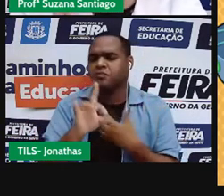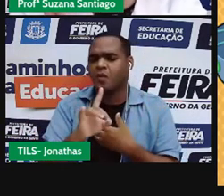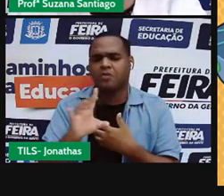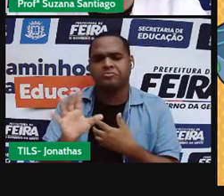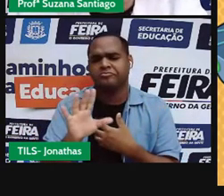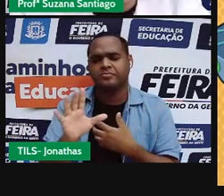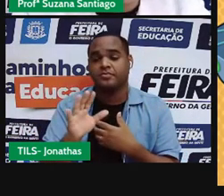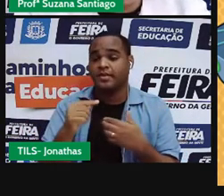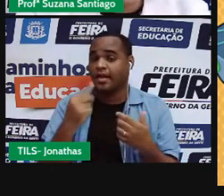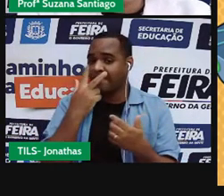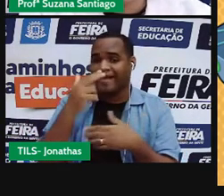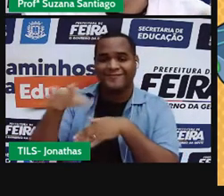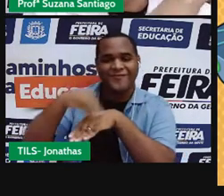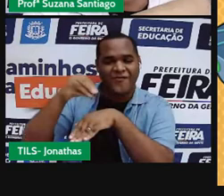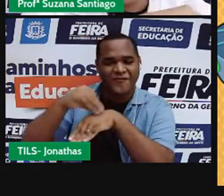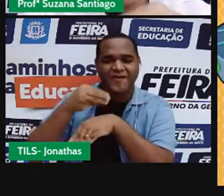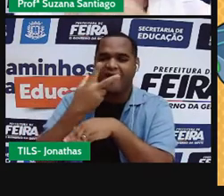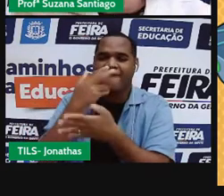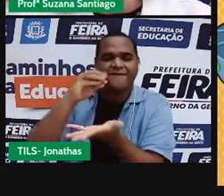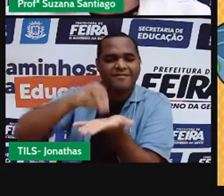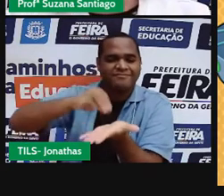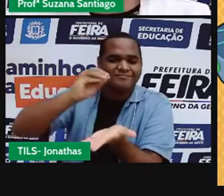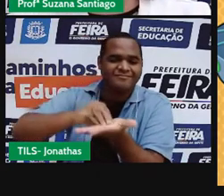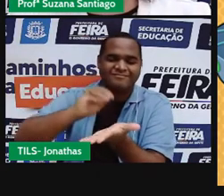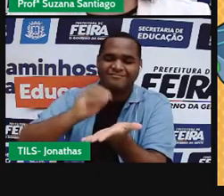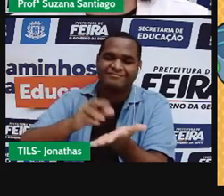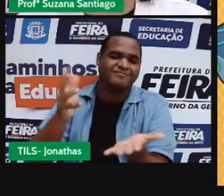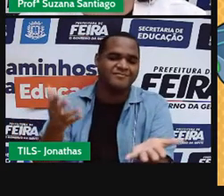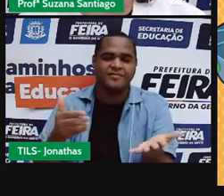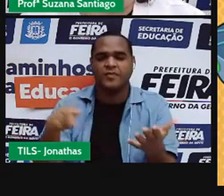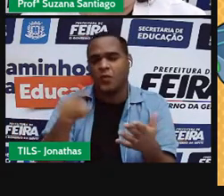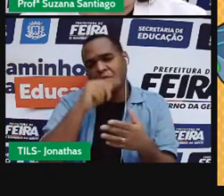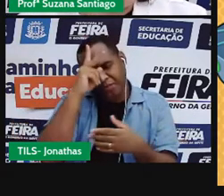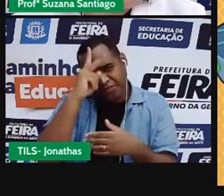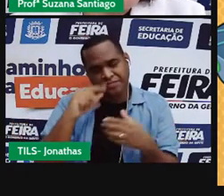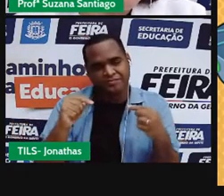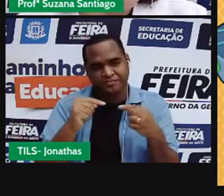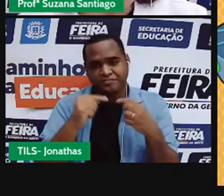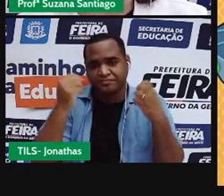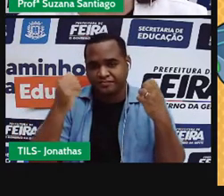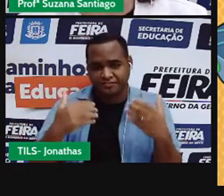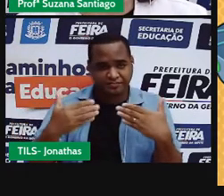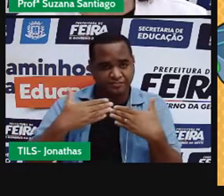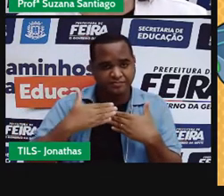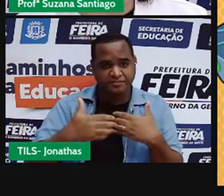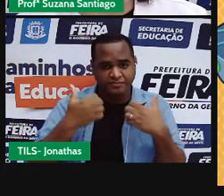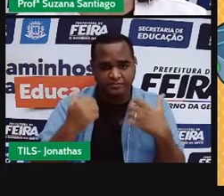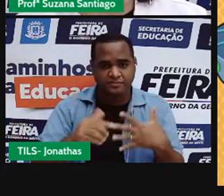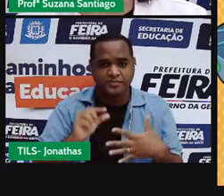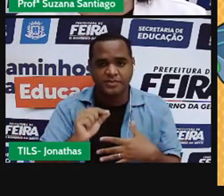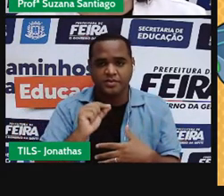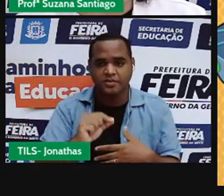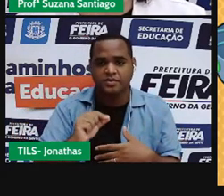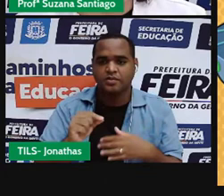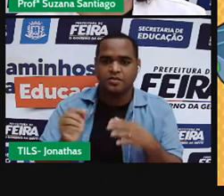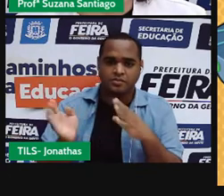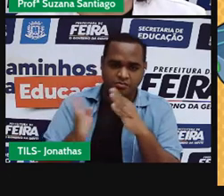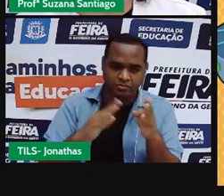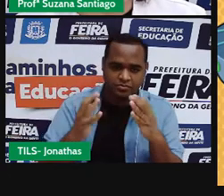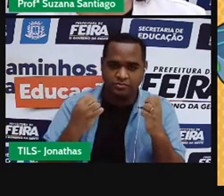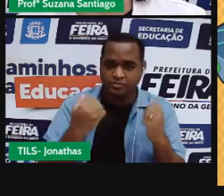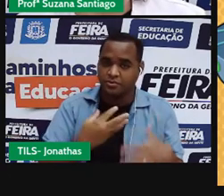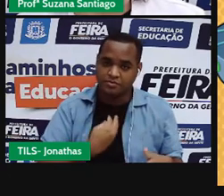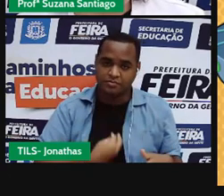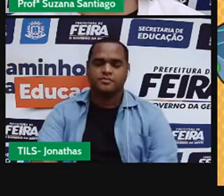uma desinformação, e a partir daí a gente tem todo o histórico seguinte do que vem ser as fake news que a gente tanto